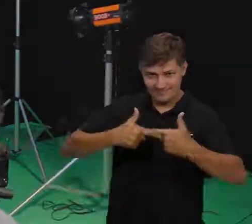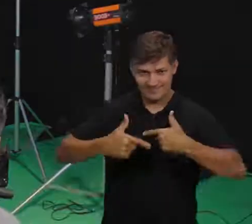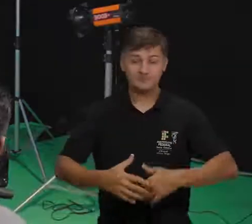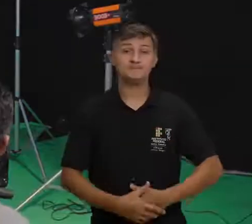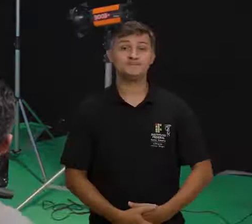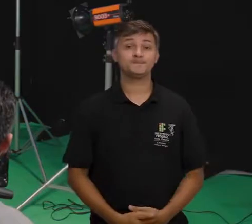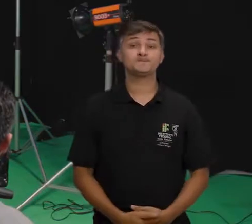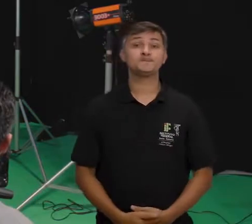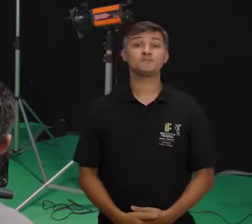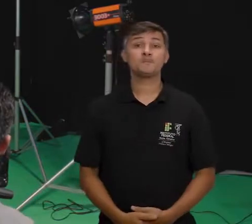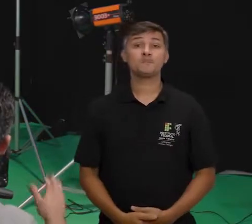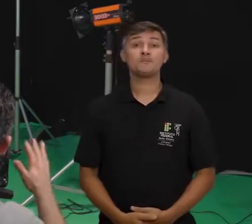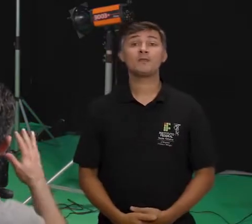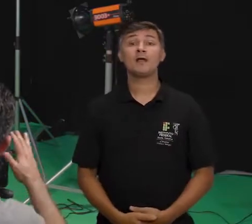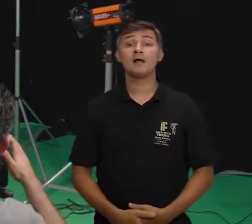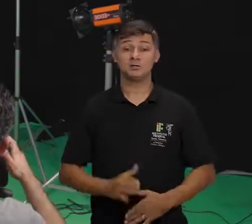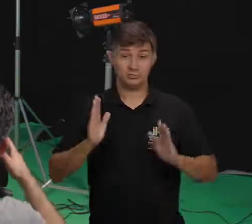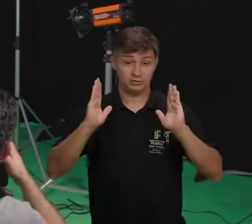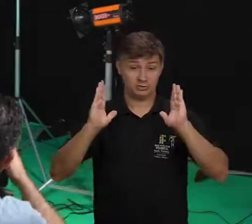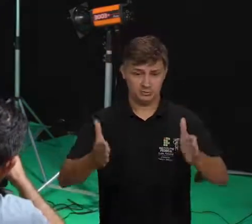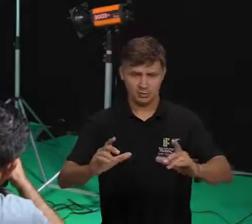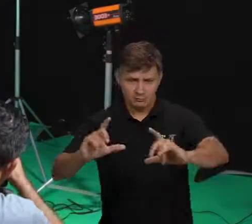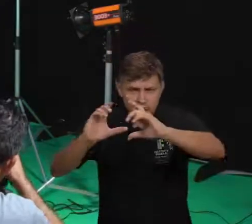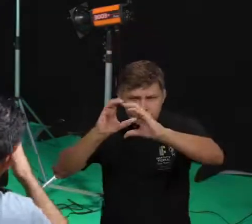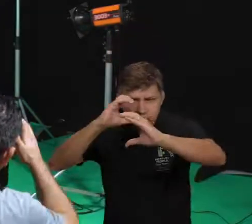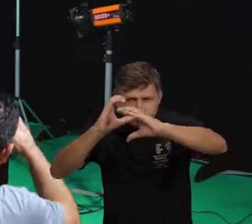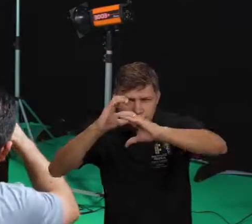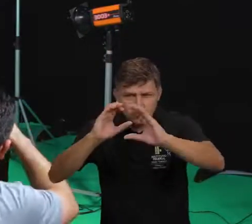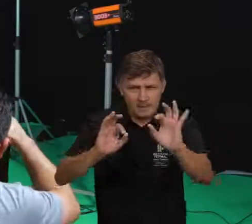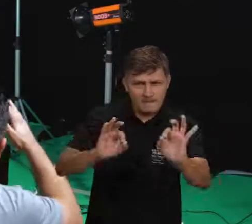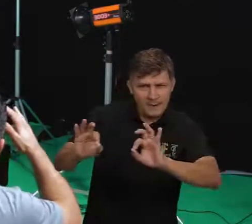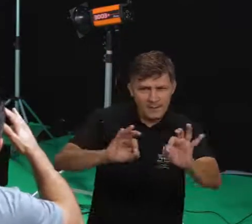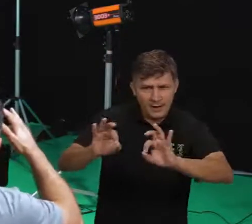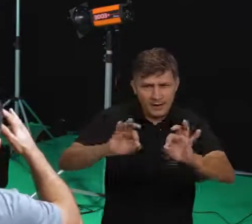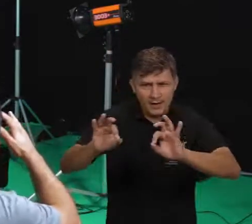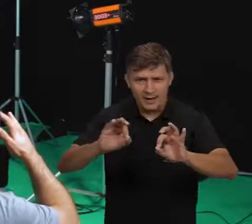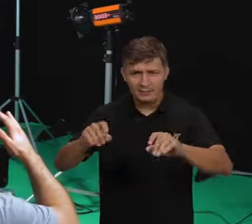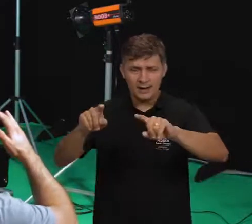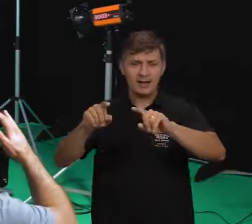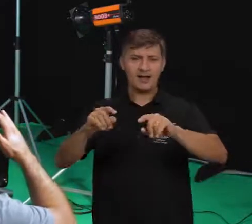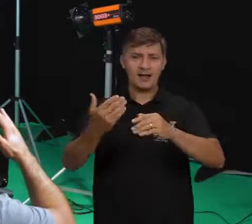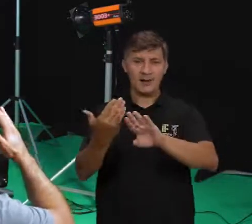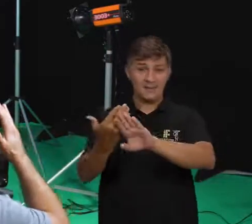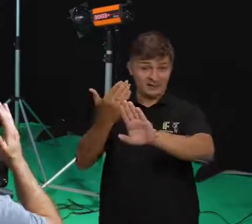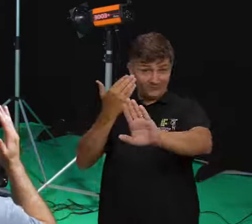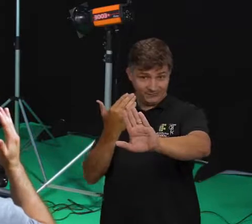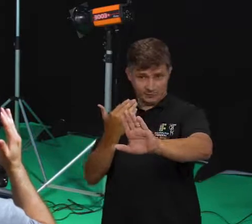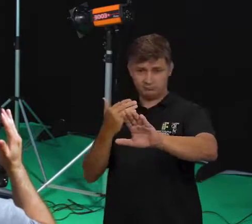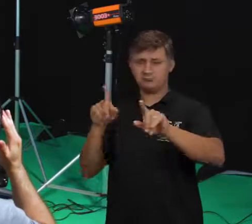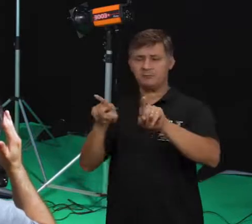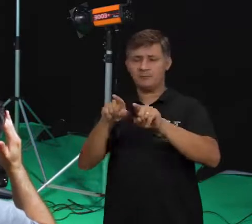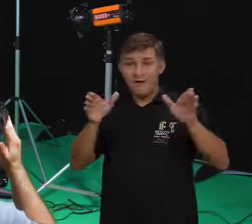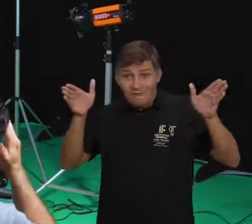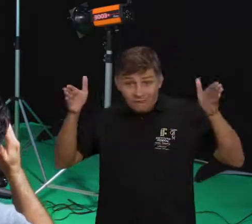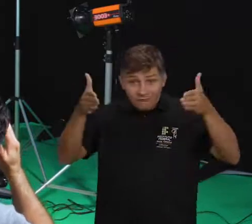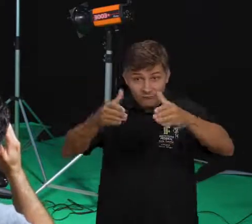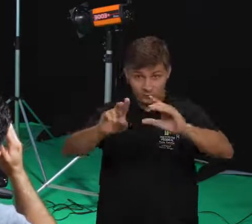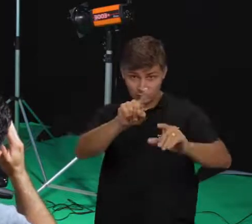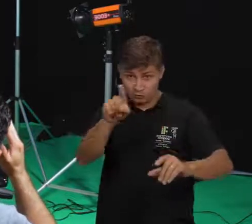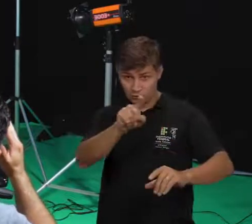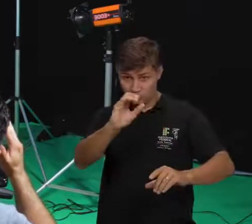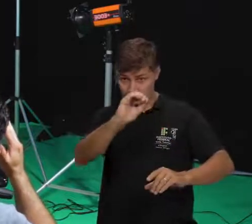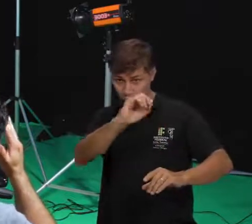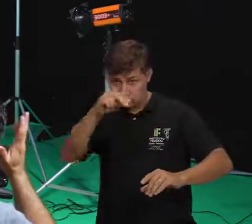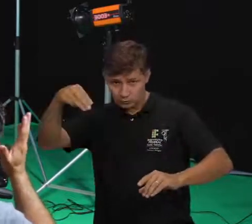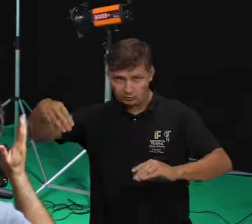clique. Vamos começar então, estou aqui posicionado, enquadrando só a parte da frente do aquário. Estou tentando fechar um pouco do zoom para